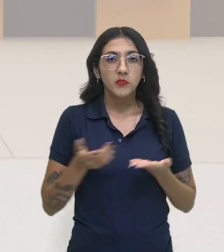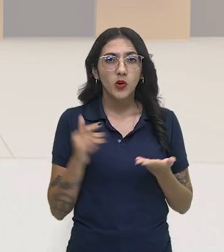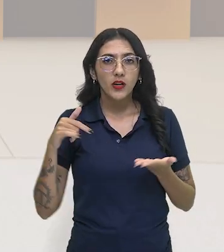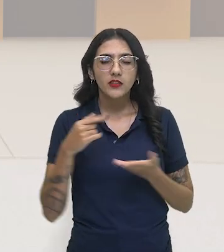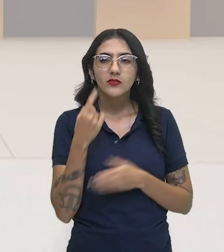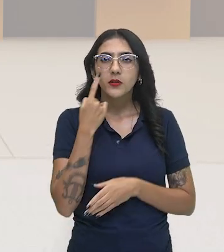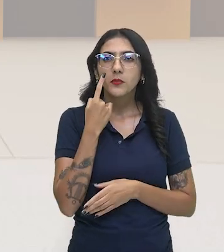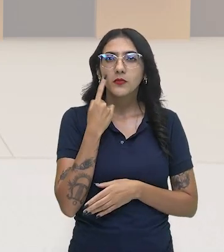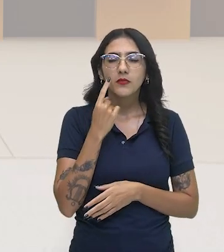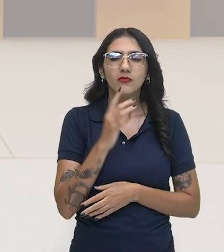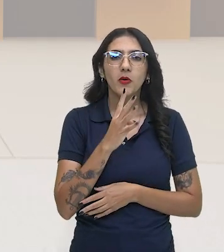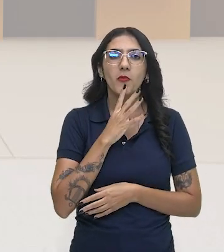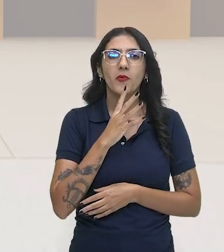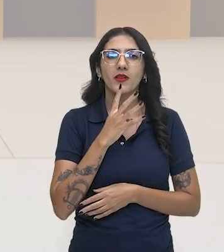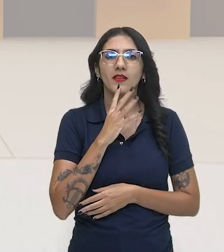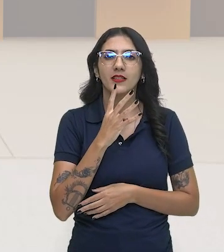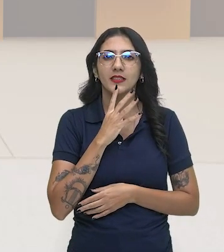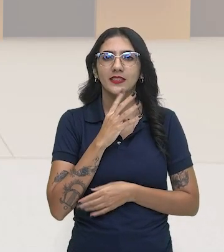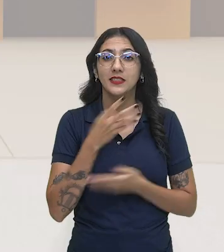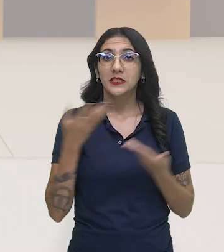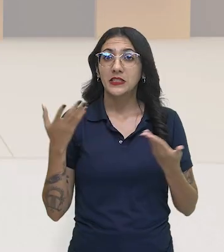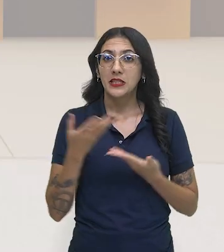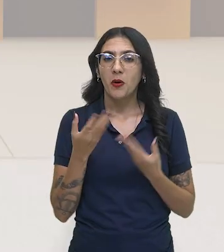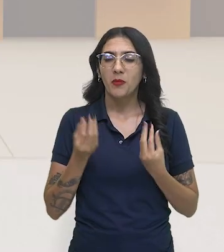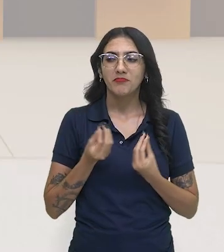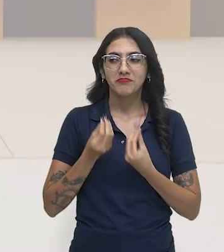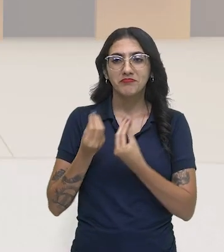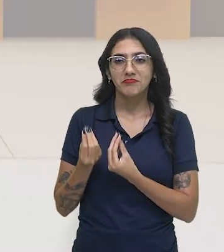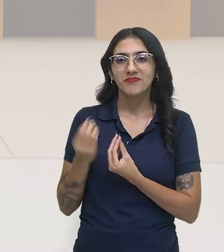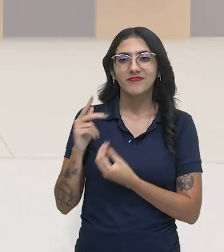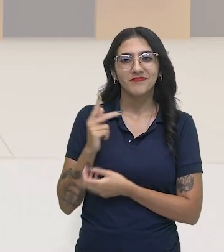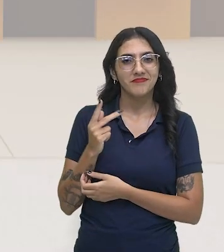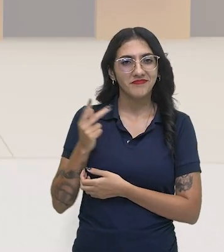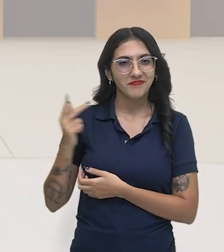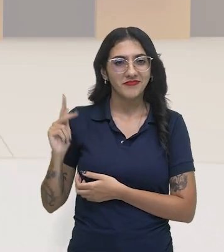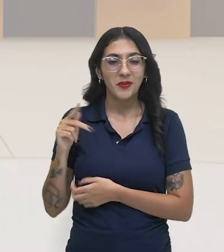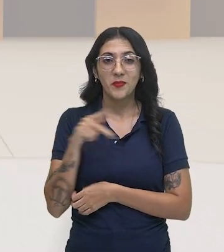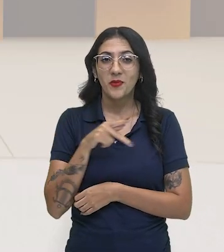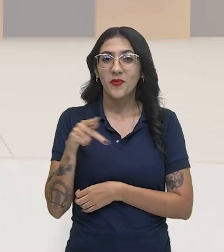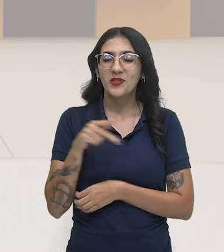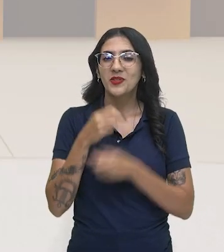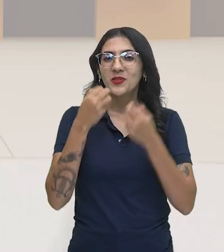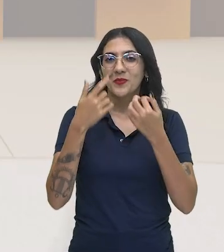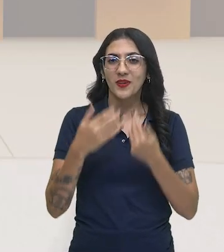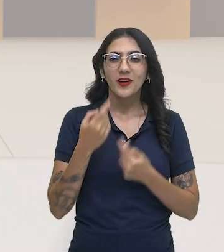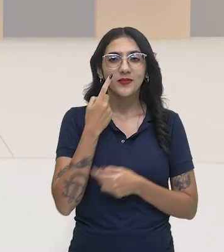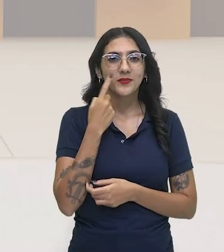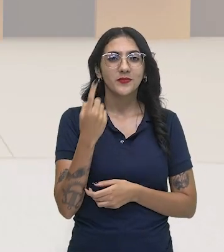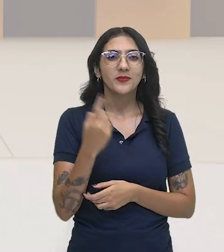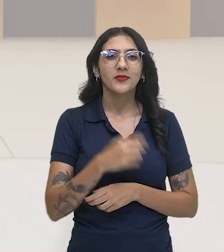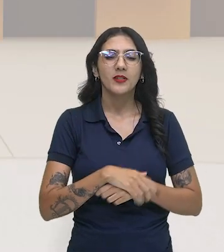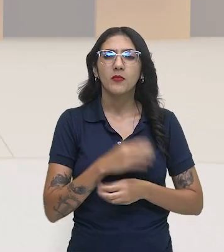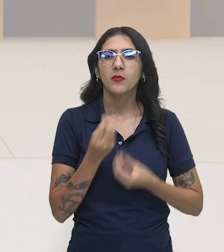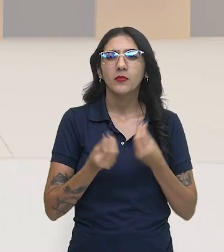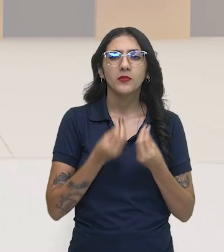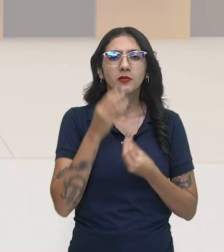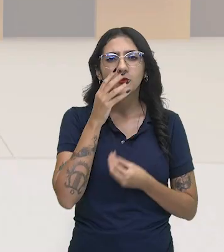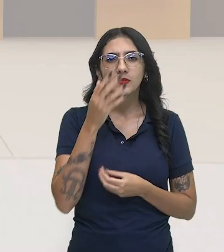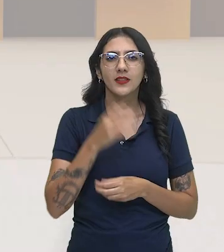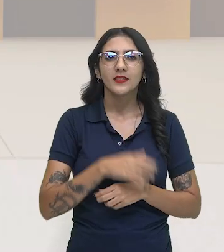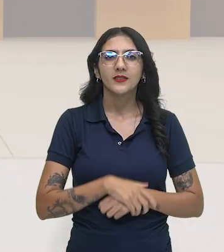professor? É exatamente isso. Eu vou deixar para o senhor, professor. Vou começar? Eu vou deixar para o senhor essa parte aí. Vamos ver, então, como é que está